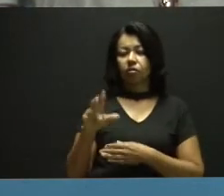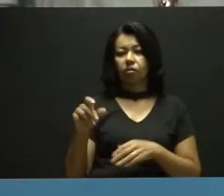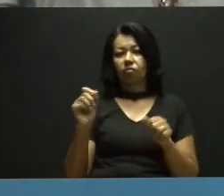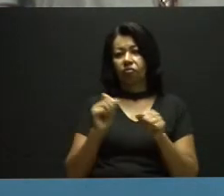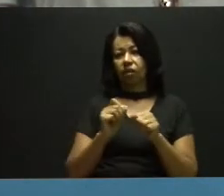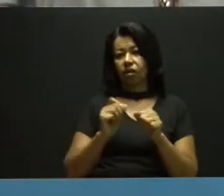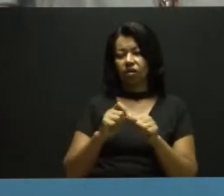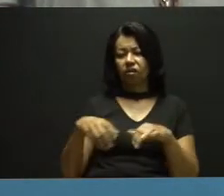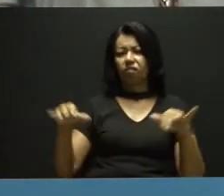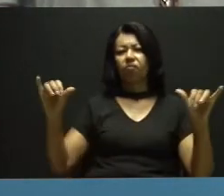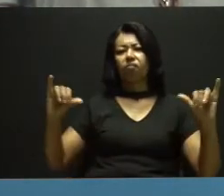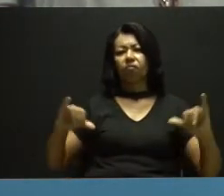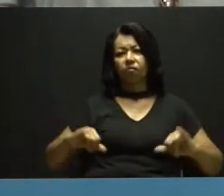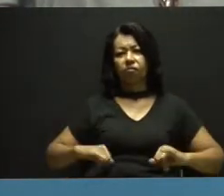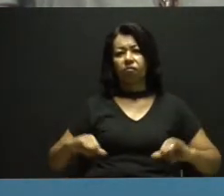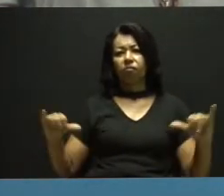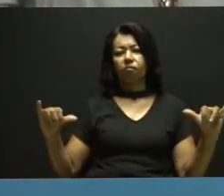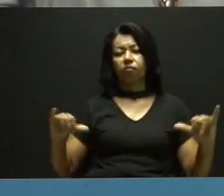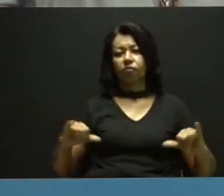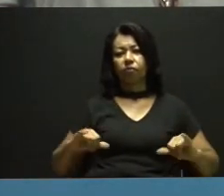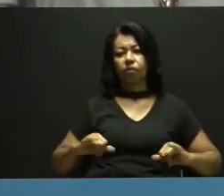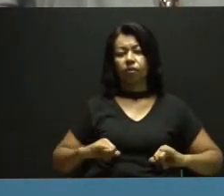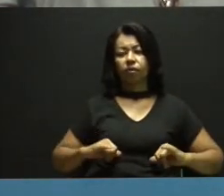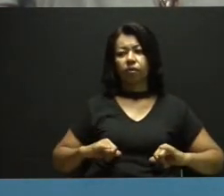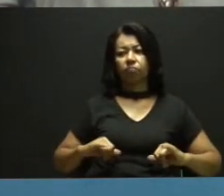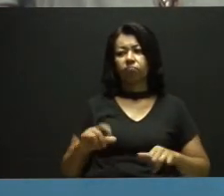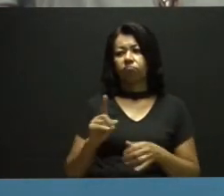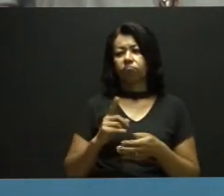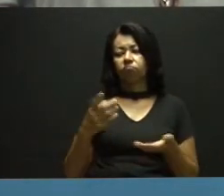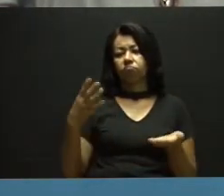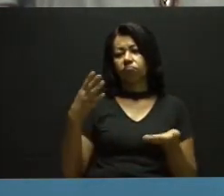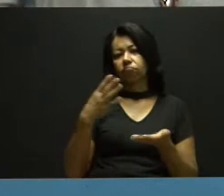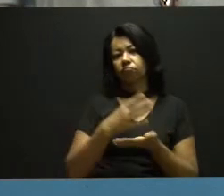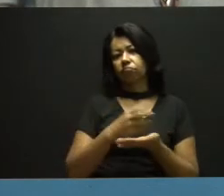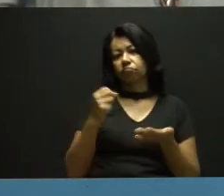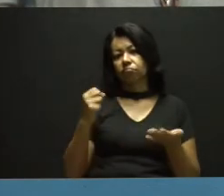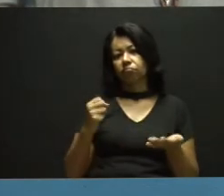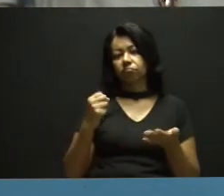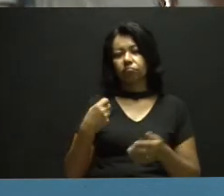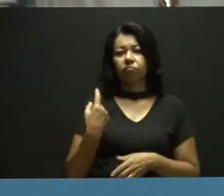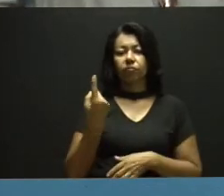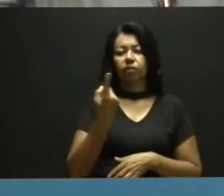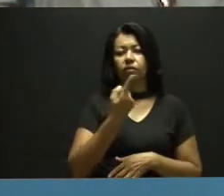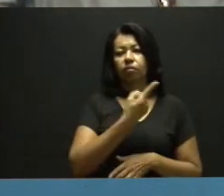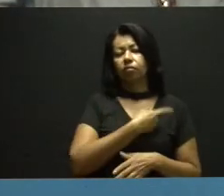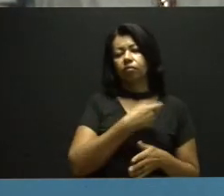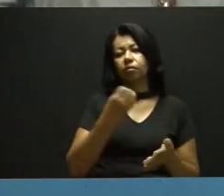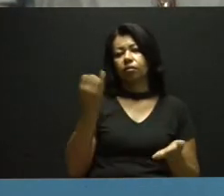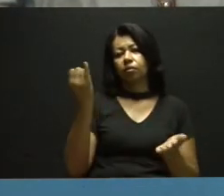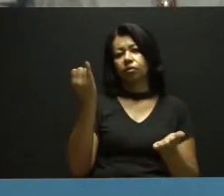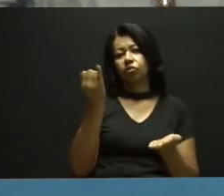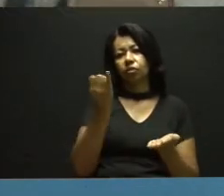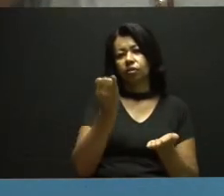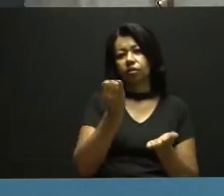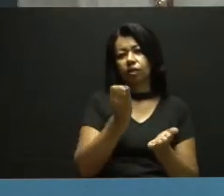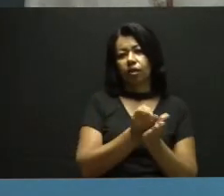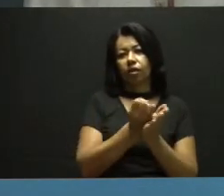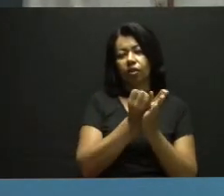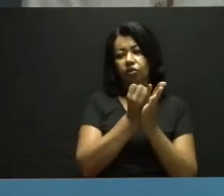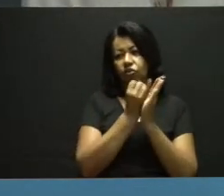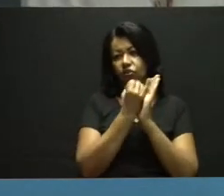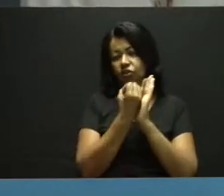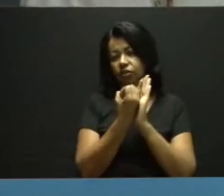sofrer nem resgata a nossa ideia de